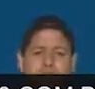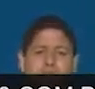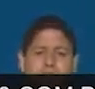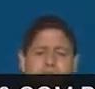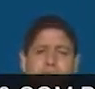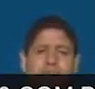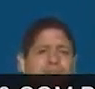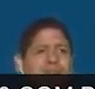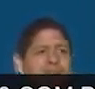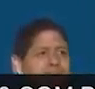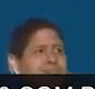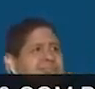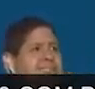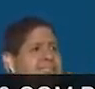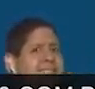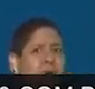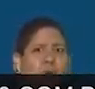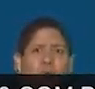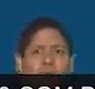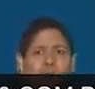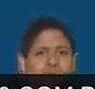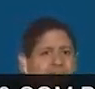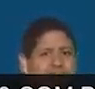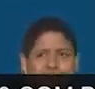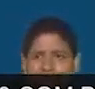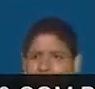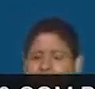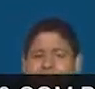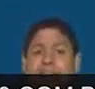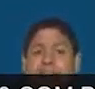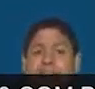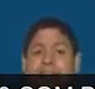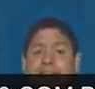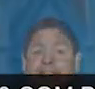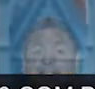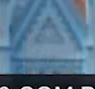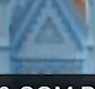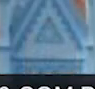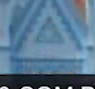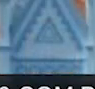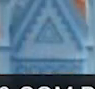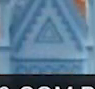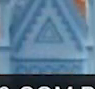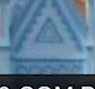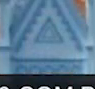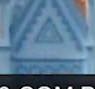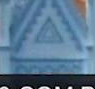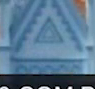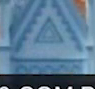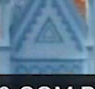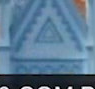Ainda não dá para dizer o tamanho do prejuízo e das vidas perdidas. Pois é, cenas muito tristes.